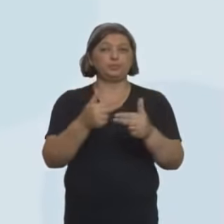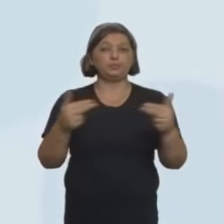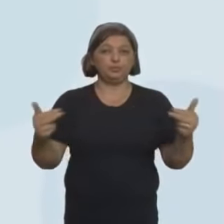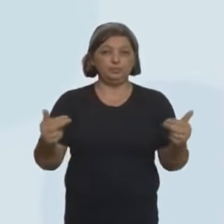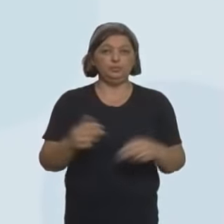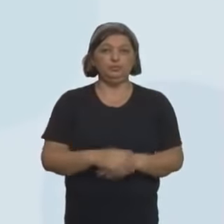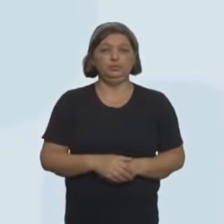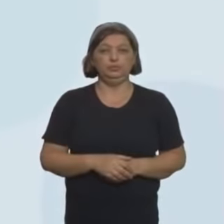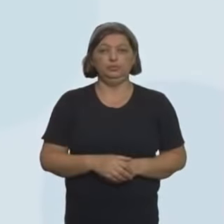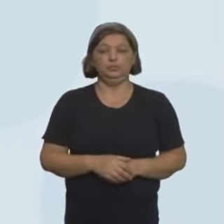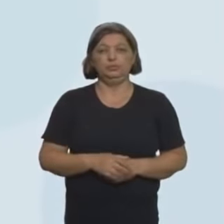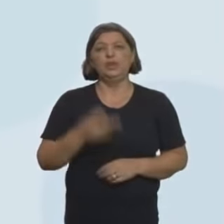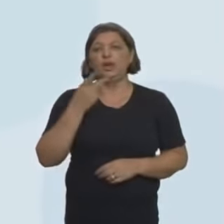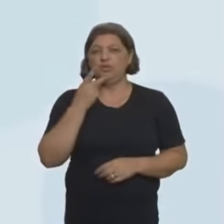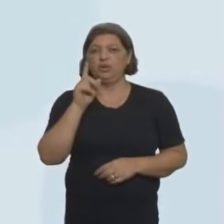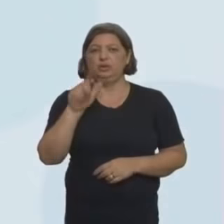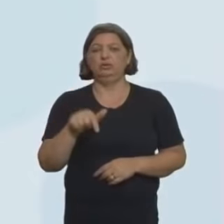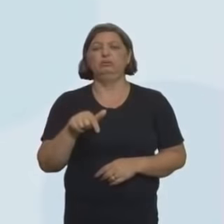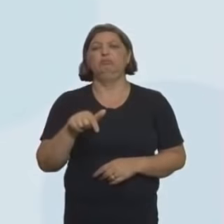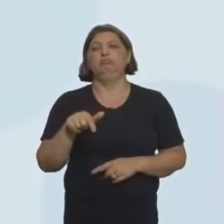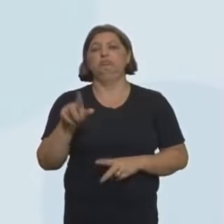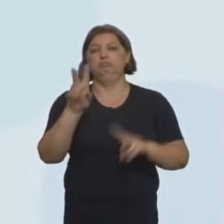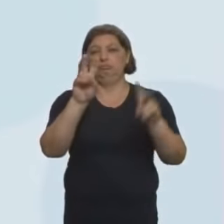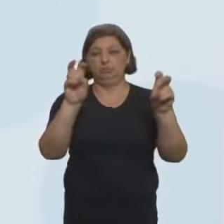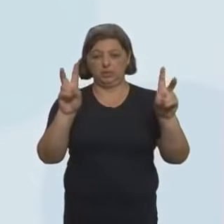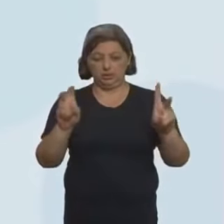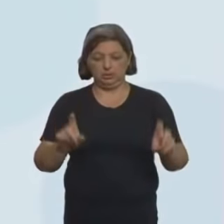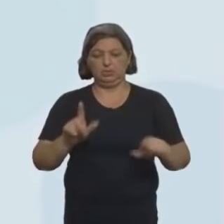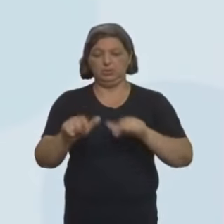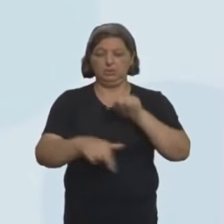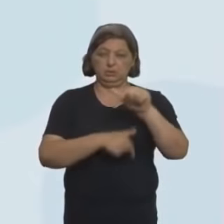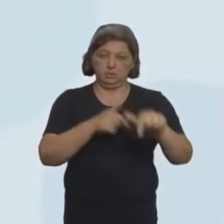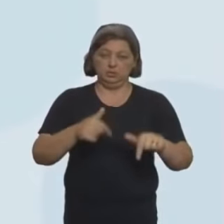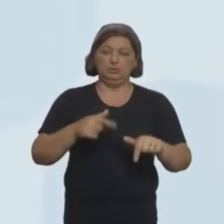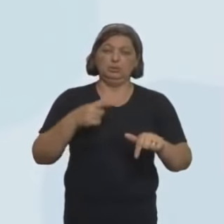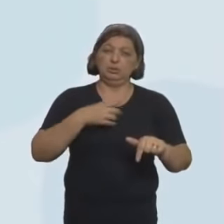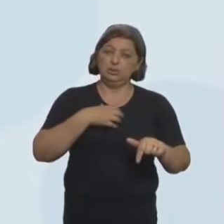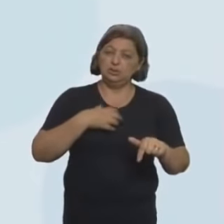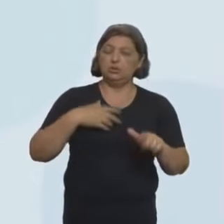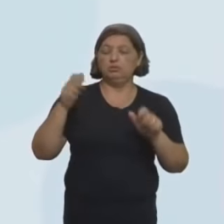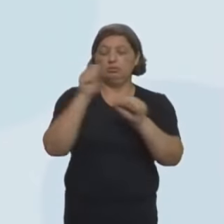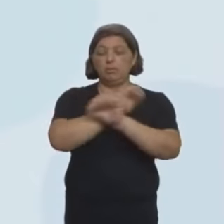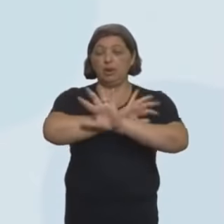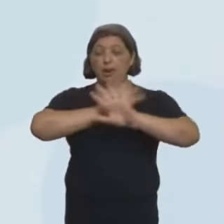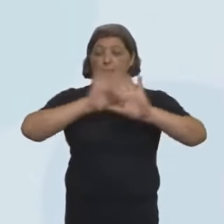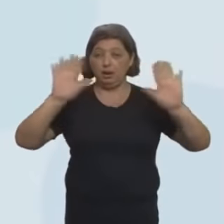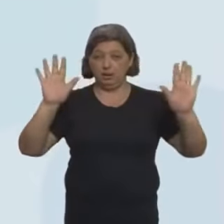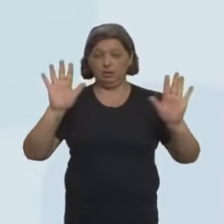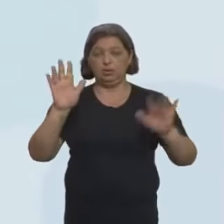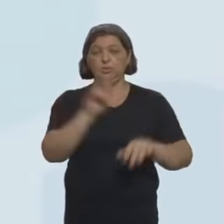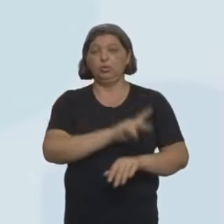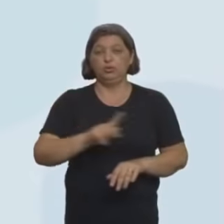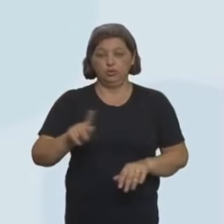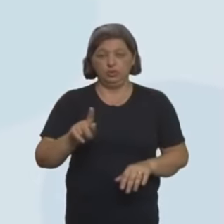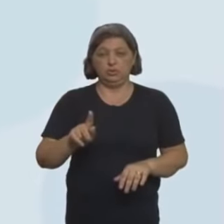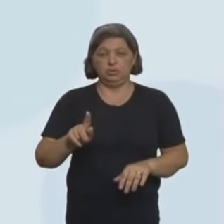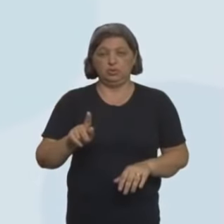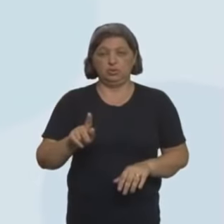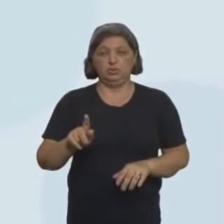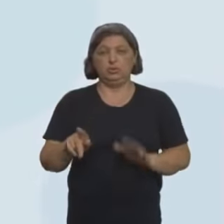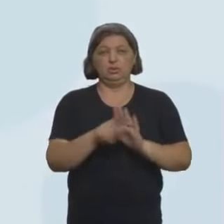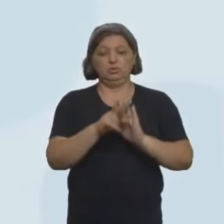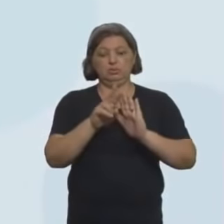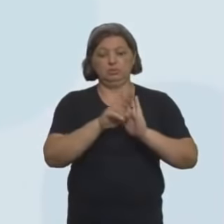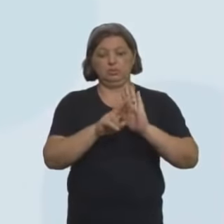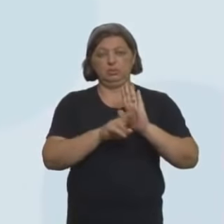estou falando para vocês que é trabalhado, isso tudo é conduzido de forma muito clara para o professor dentro do roteiro